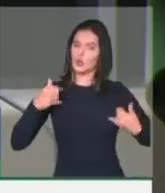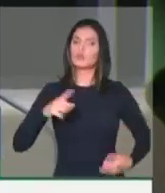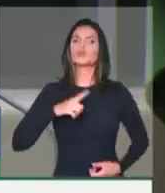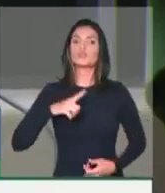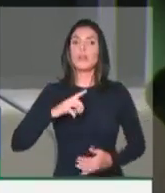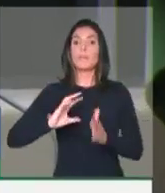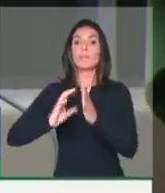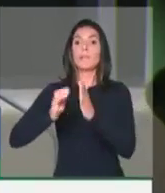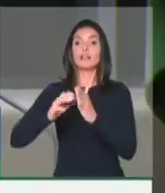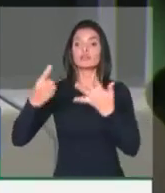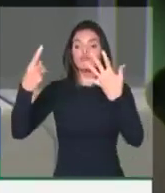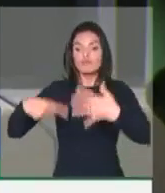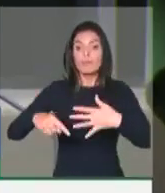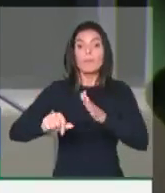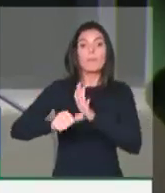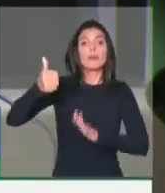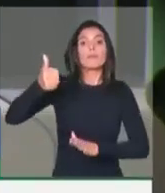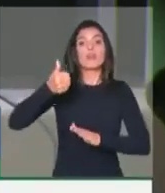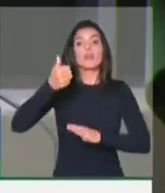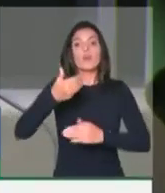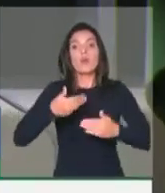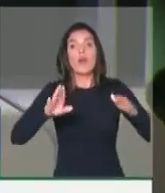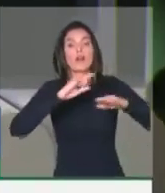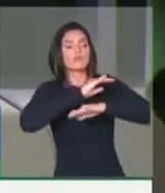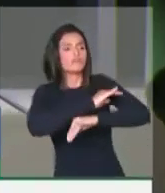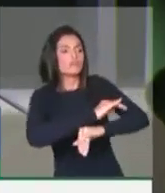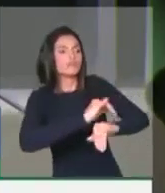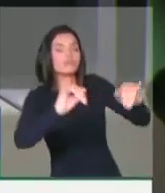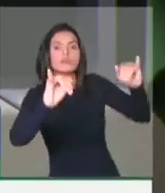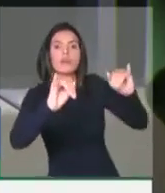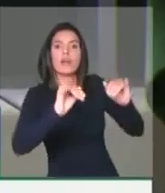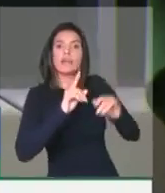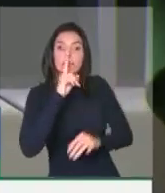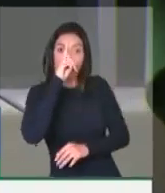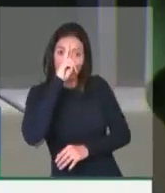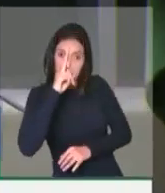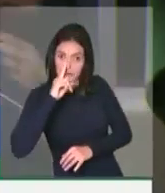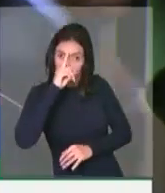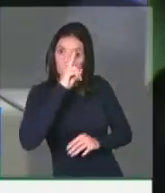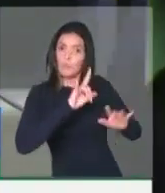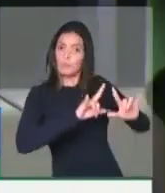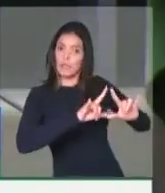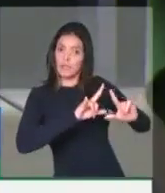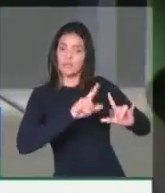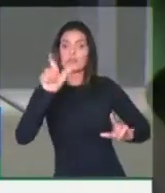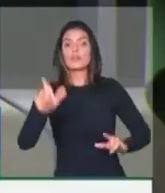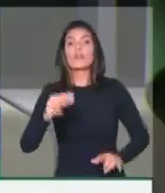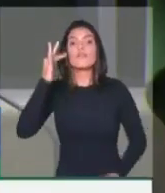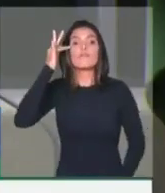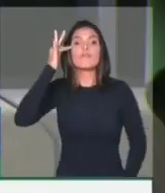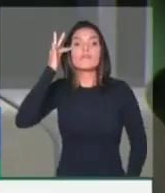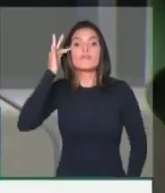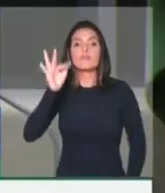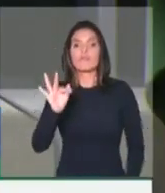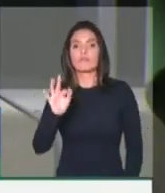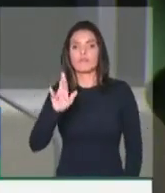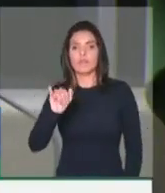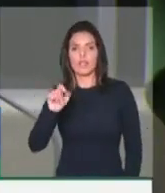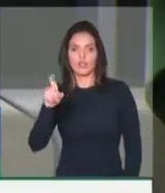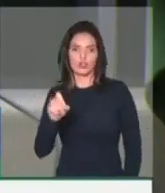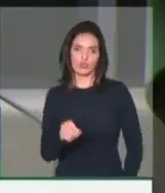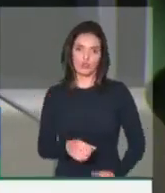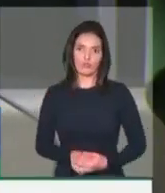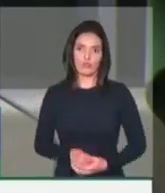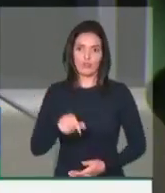partido que primeiro começou a alertar o risco das milícias no Brasil e no Rio de Janeiro através do Marcelo Freixo. Enquanto